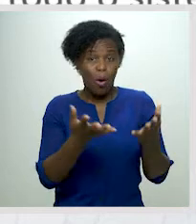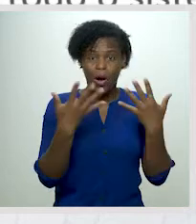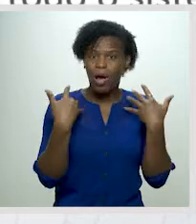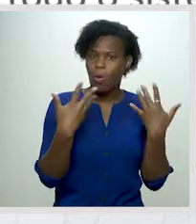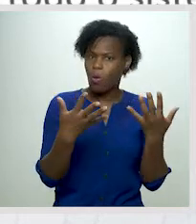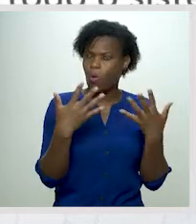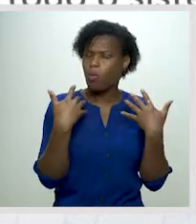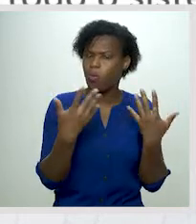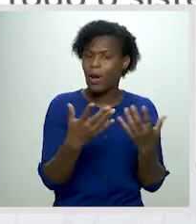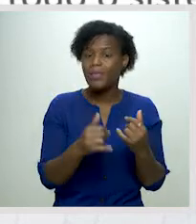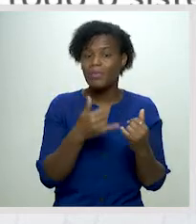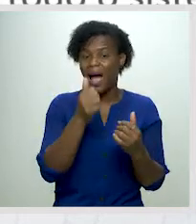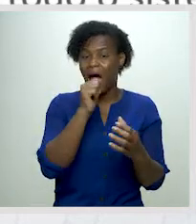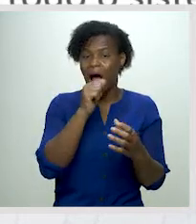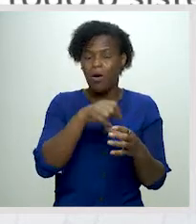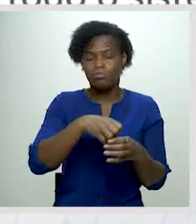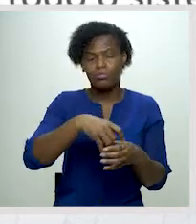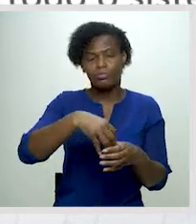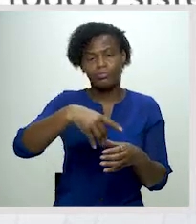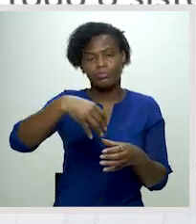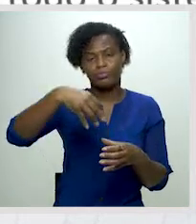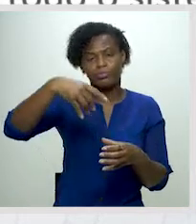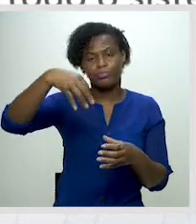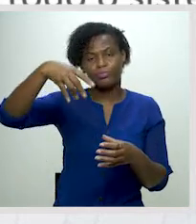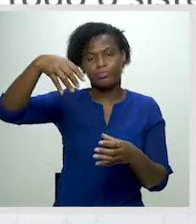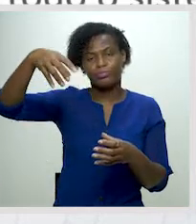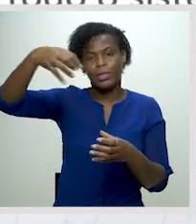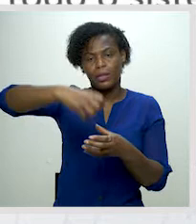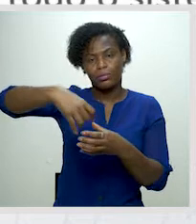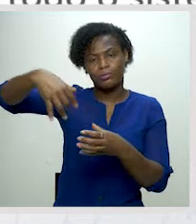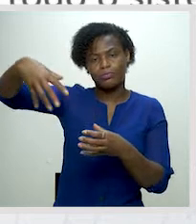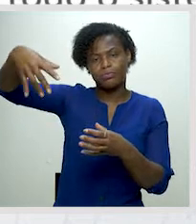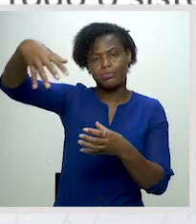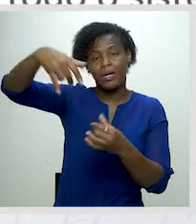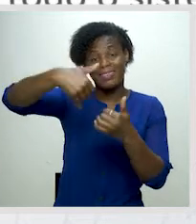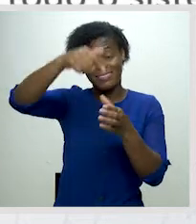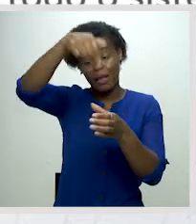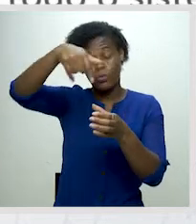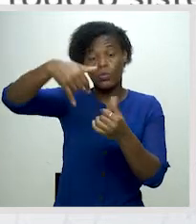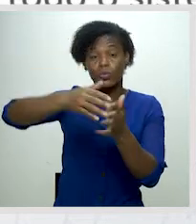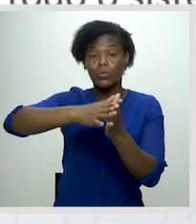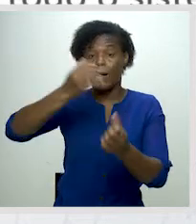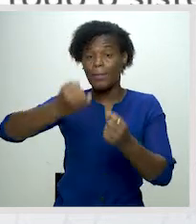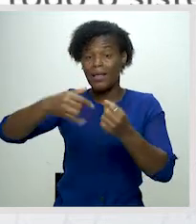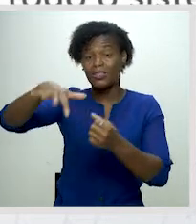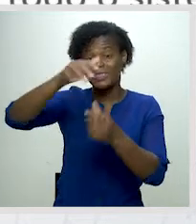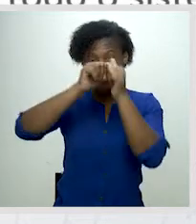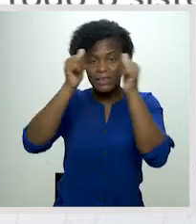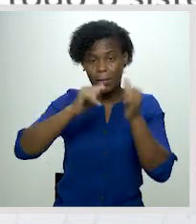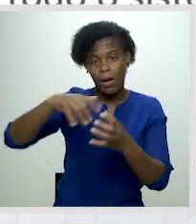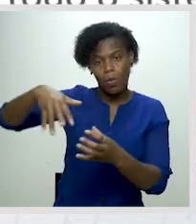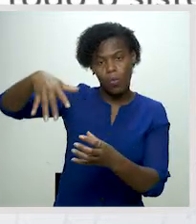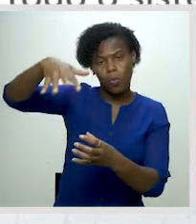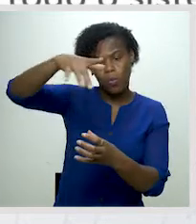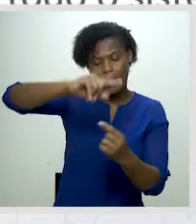produzindo o calor e vapor que circulava em todo o sistema do aparelho, de acordo